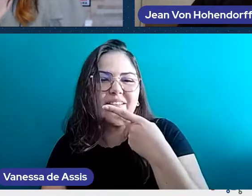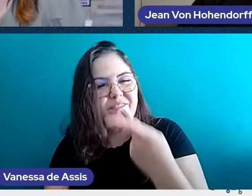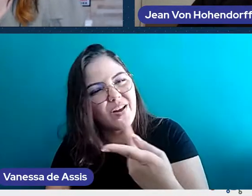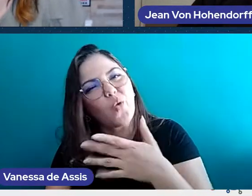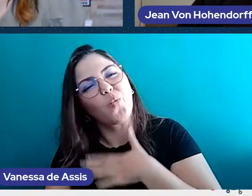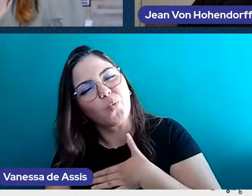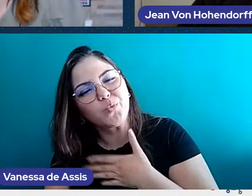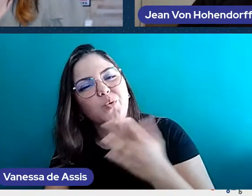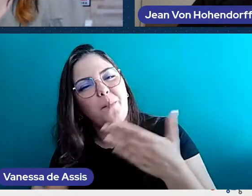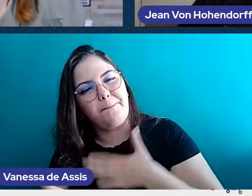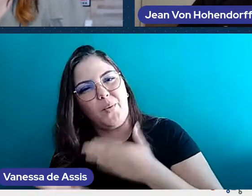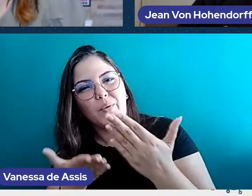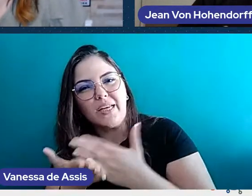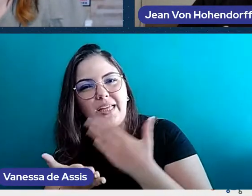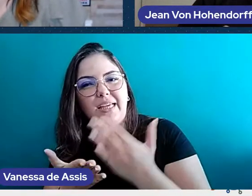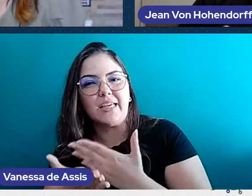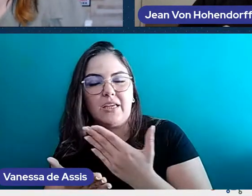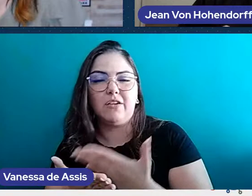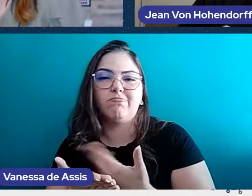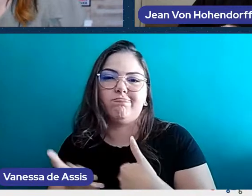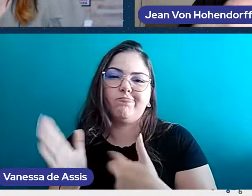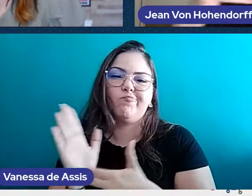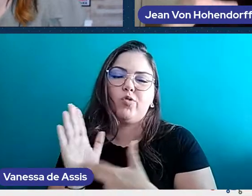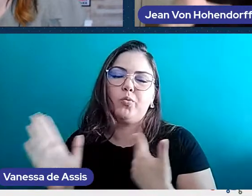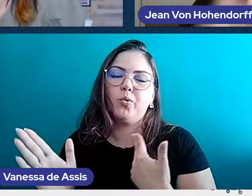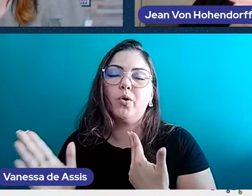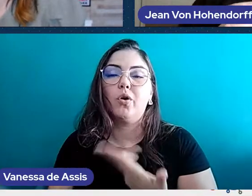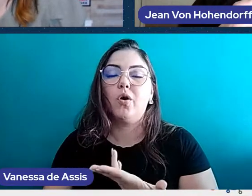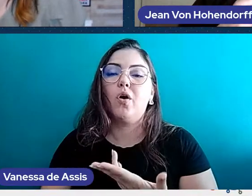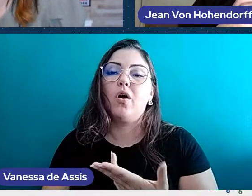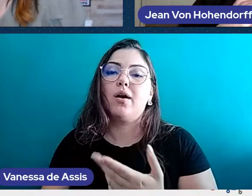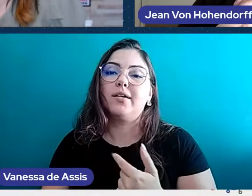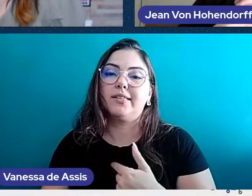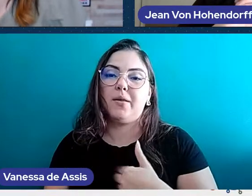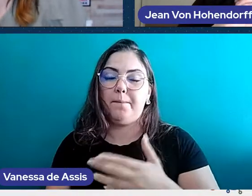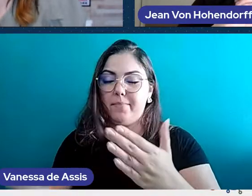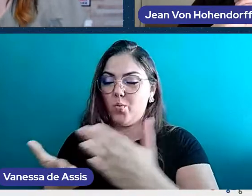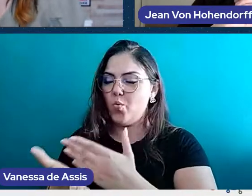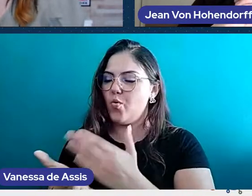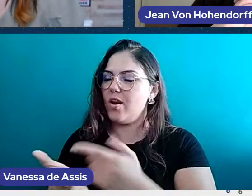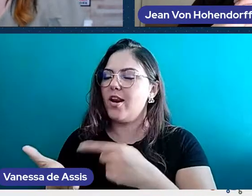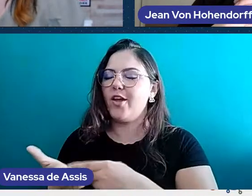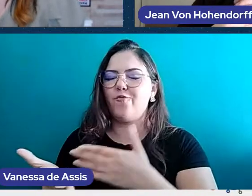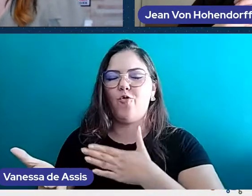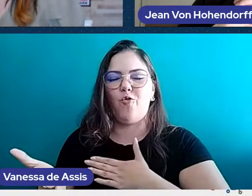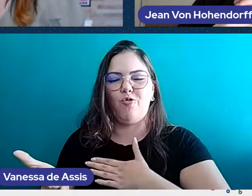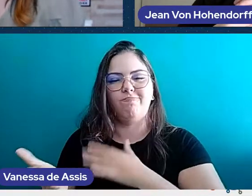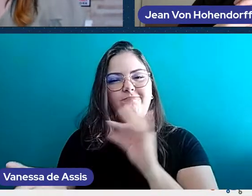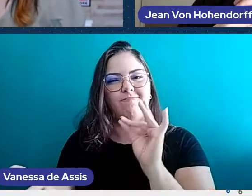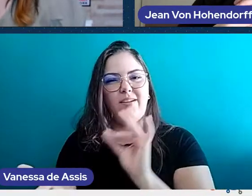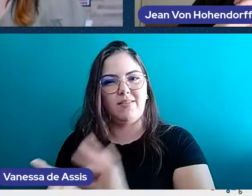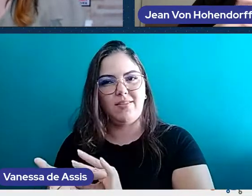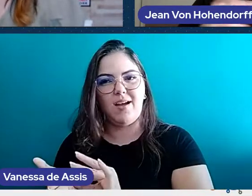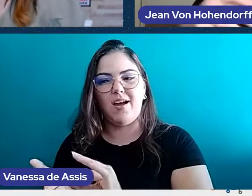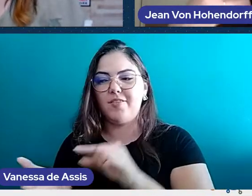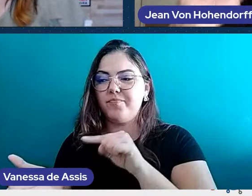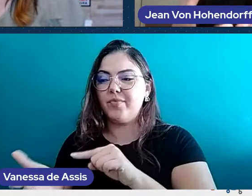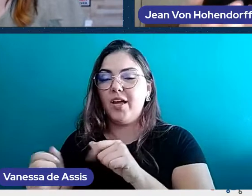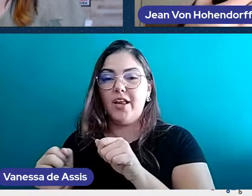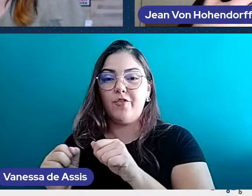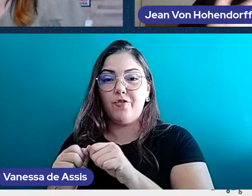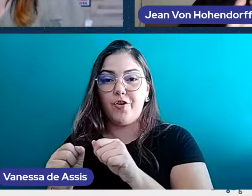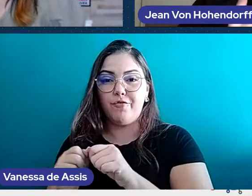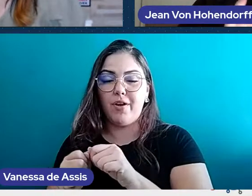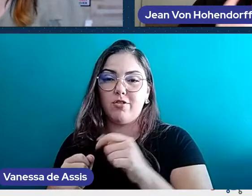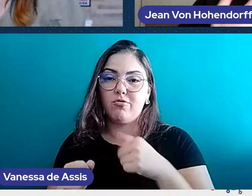confesso que esse livro é a nossa, um dos nossos xodós, assim. Ele aconteceu quando eu ainda era doutorando,